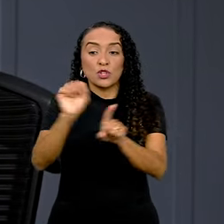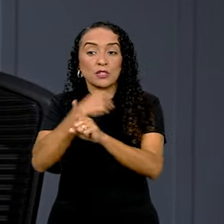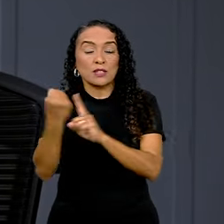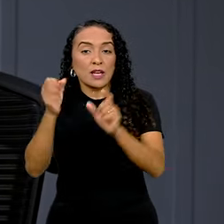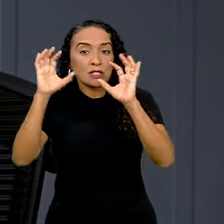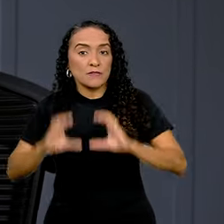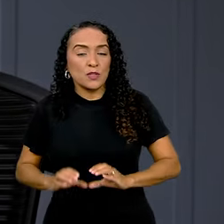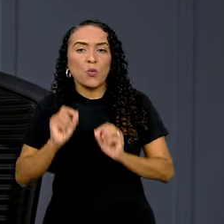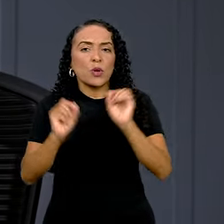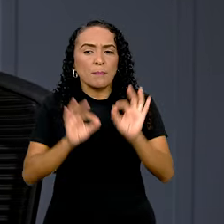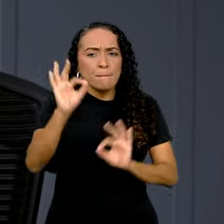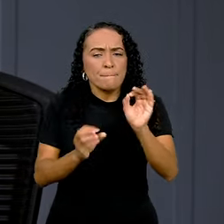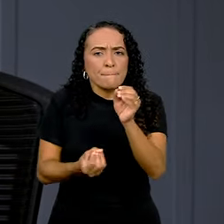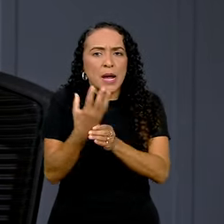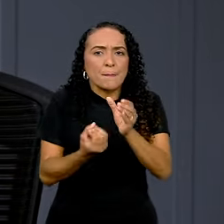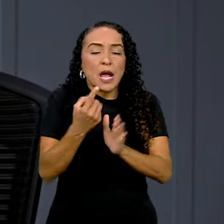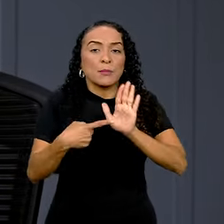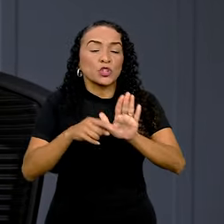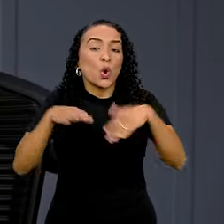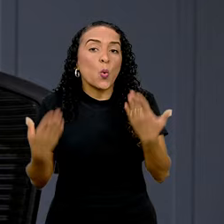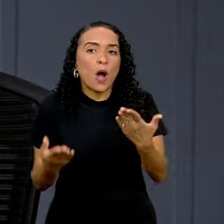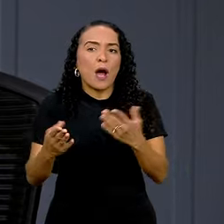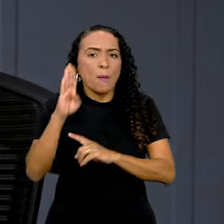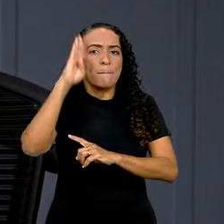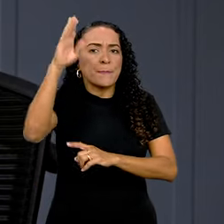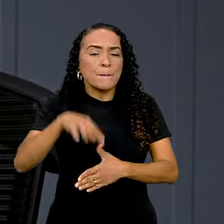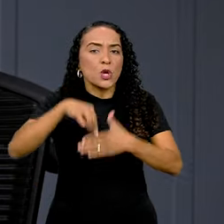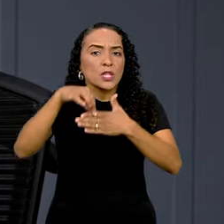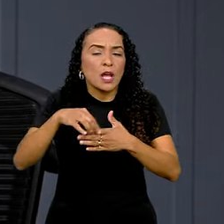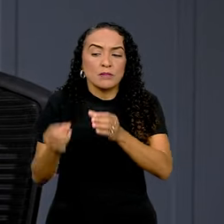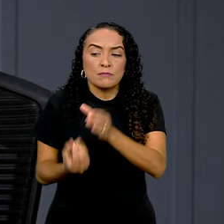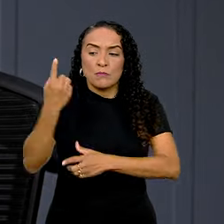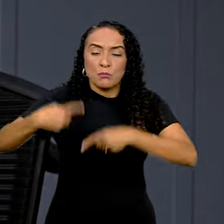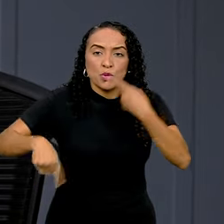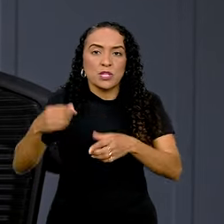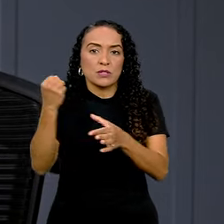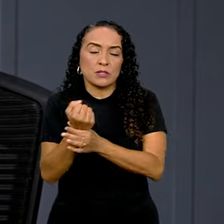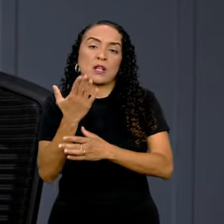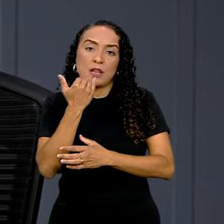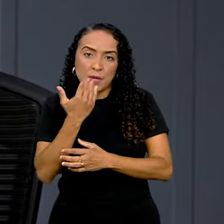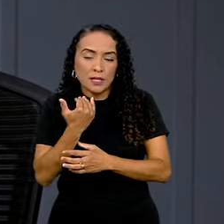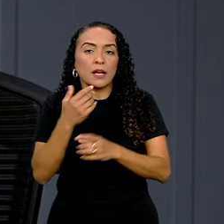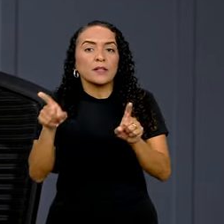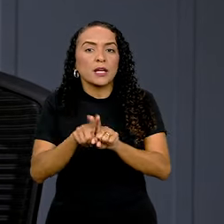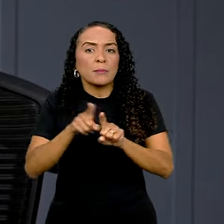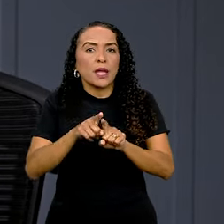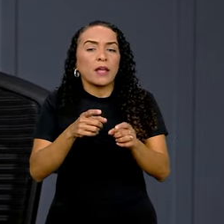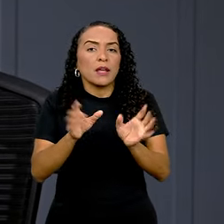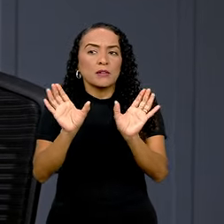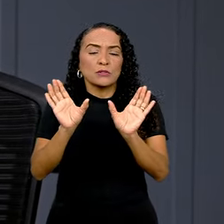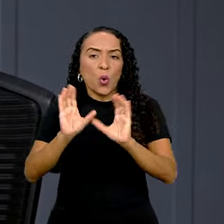sociedade civil para formular e apontar Quais são as prioridades paraa implementação de políticas de segurança alimentar e a